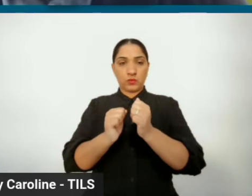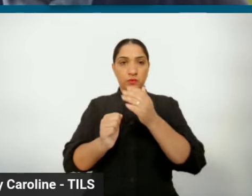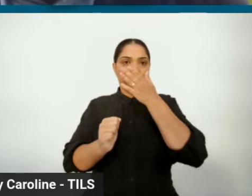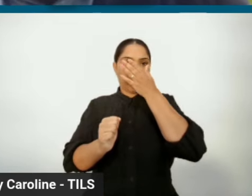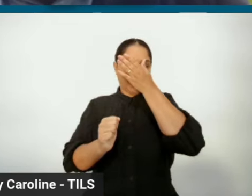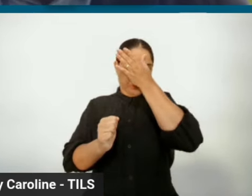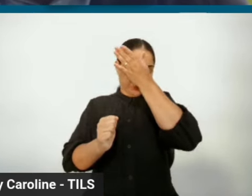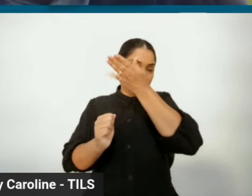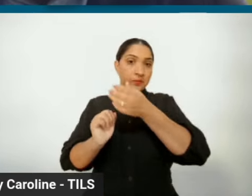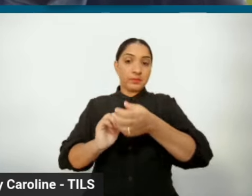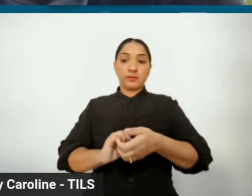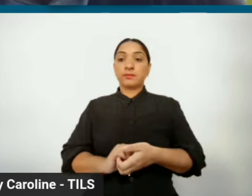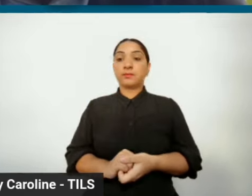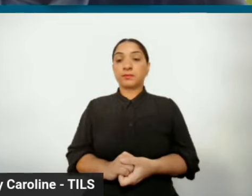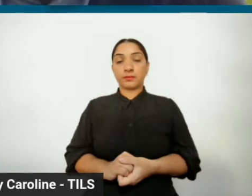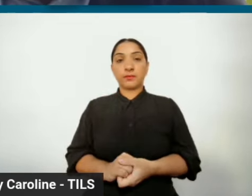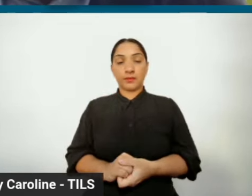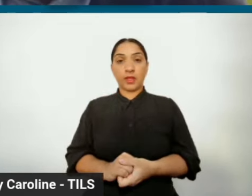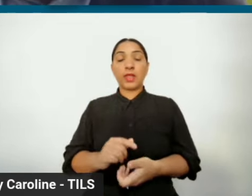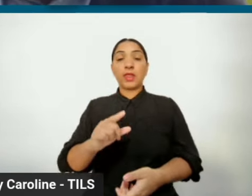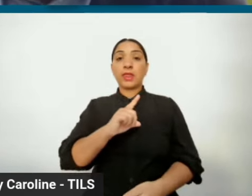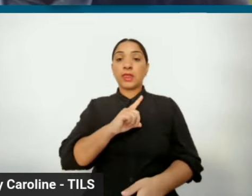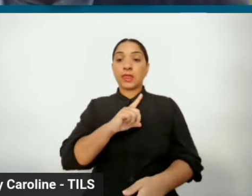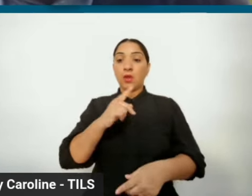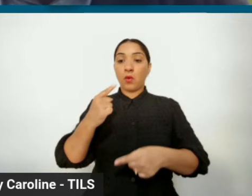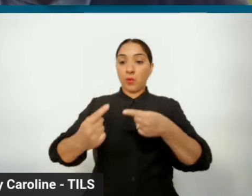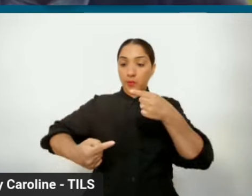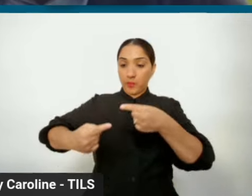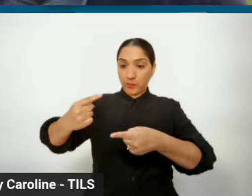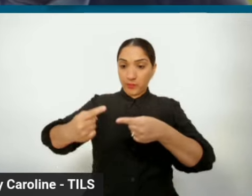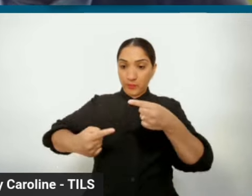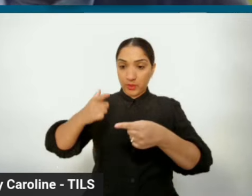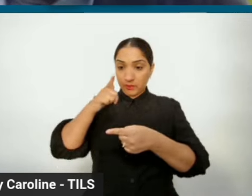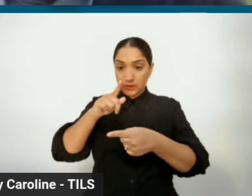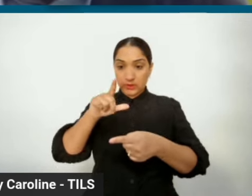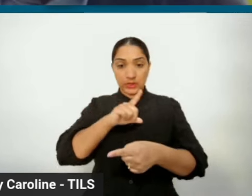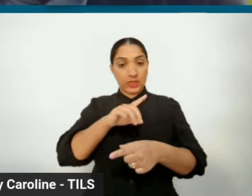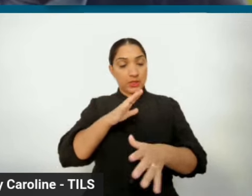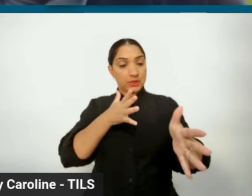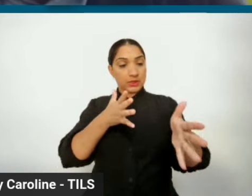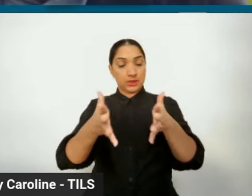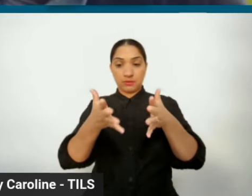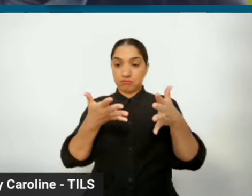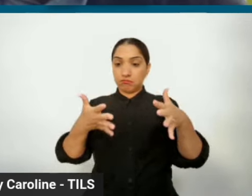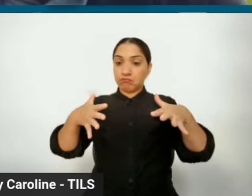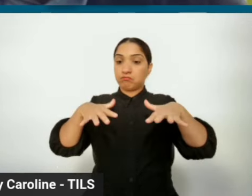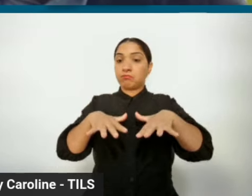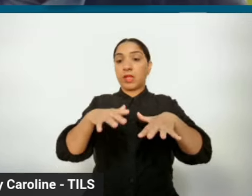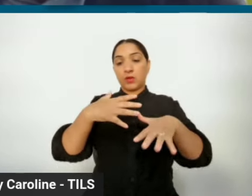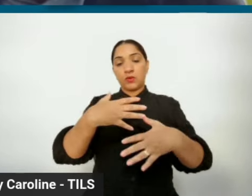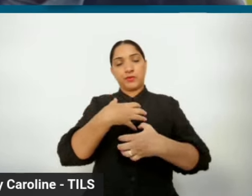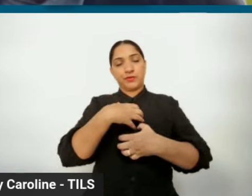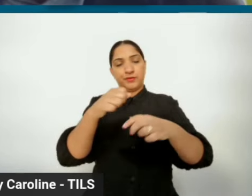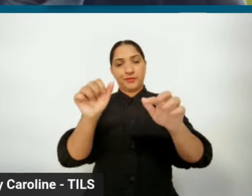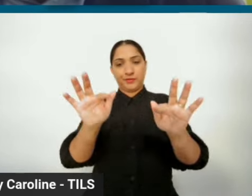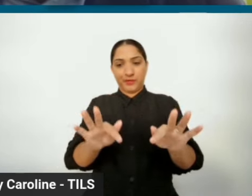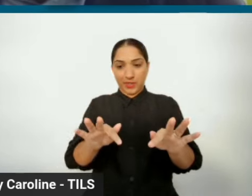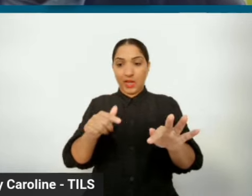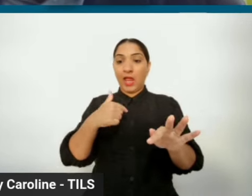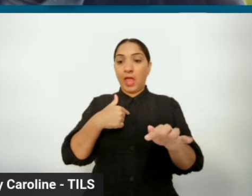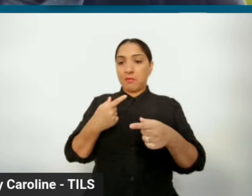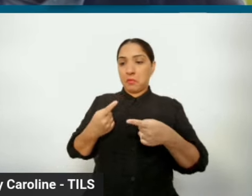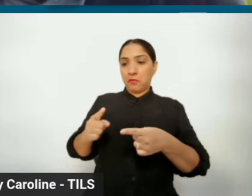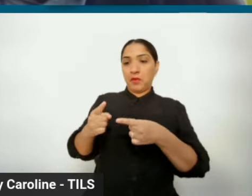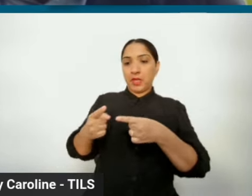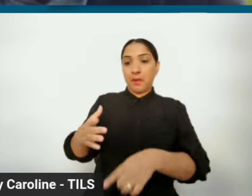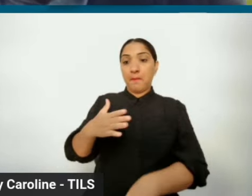Eleitoral o programa de acessibilidade da Justiça Eleitoral, e eu fico muito feliz com isso, porque foi uma provocação minha,